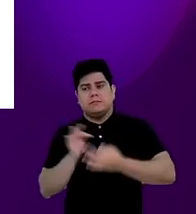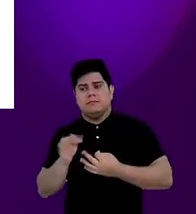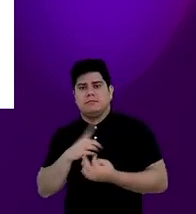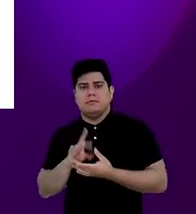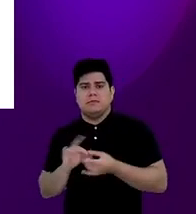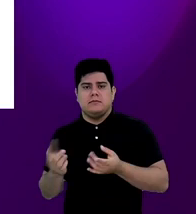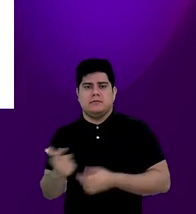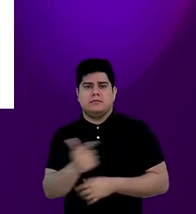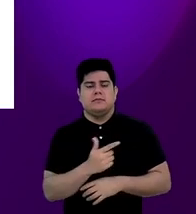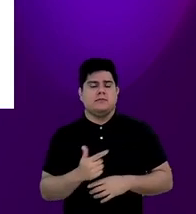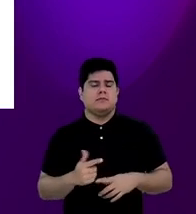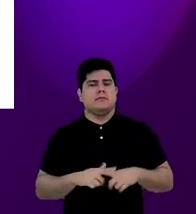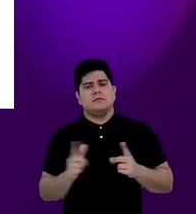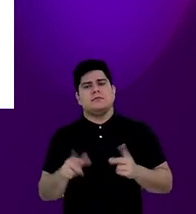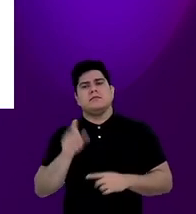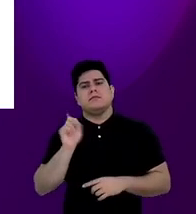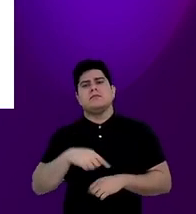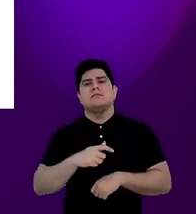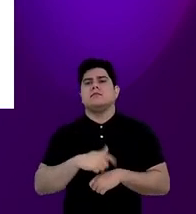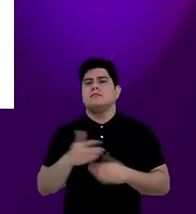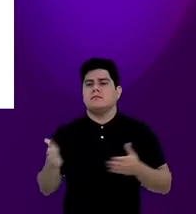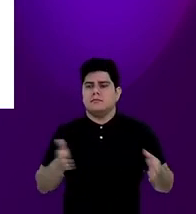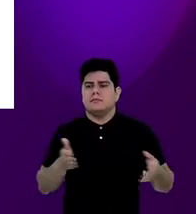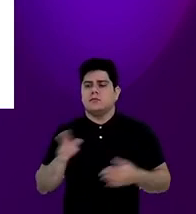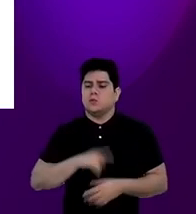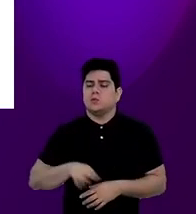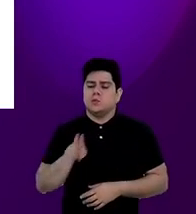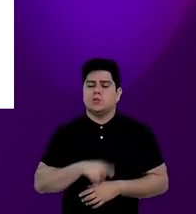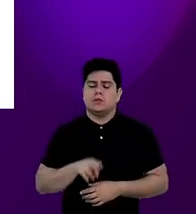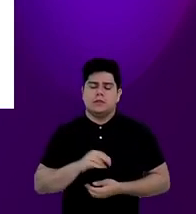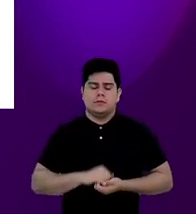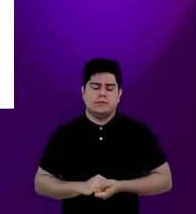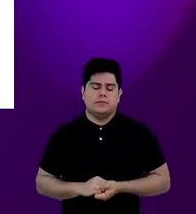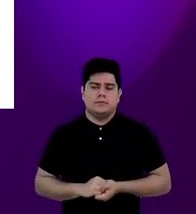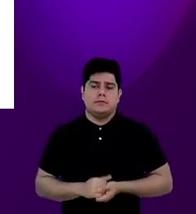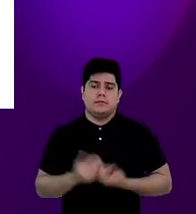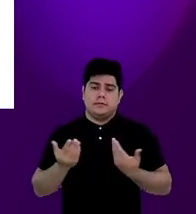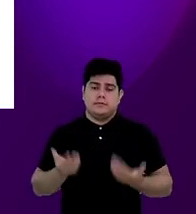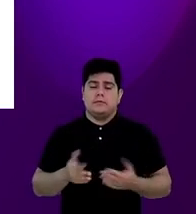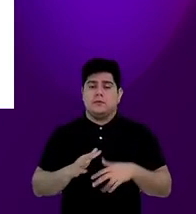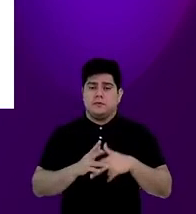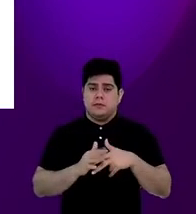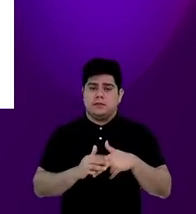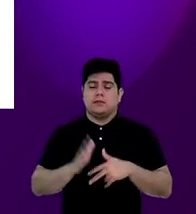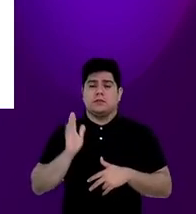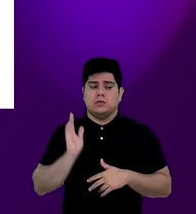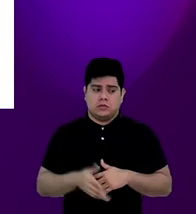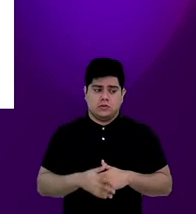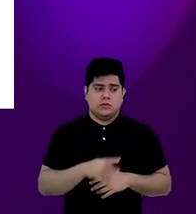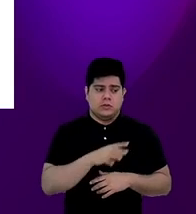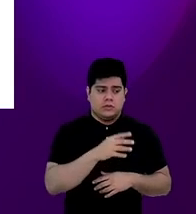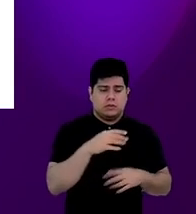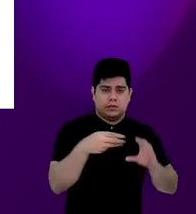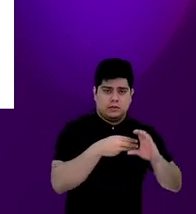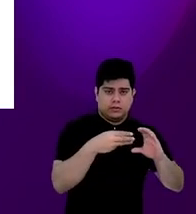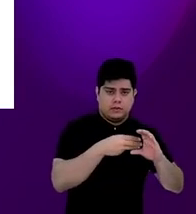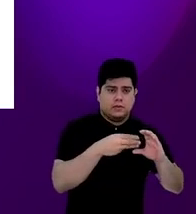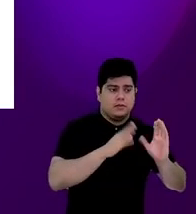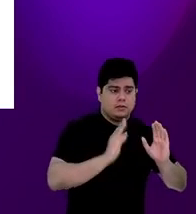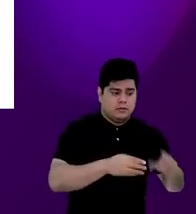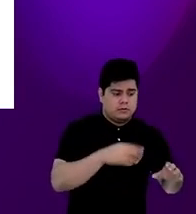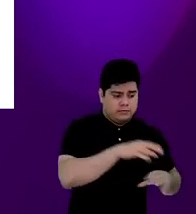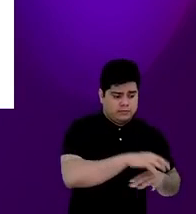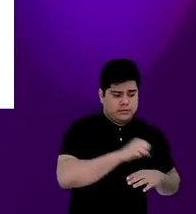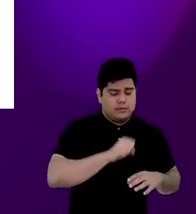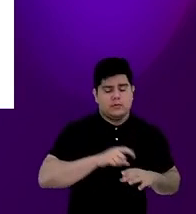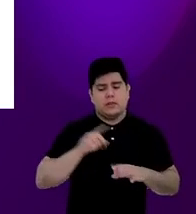né? Mas esse é um momento bom de utilizar alquilantes, uma vez que o paciente já fez a coleta, as células já estão sendo manufaturadas,